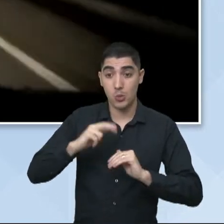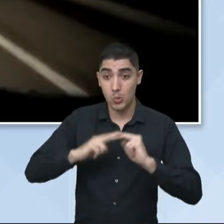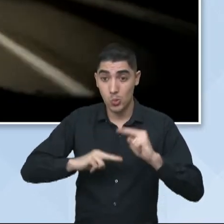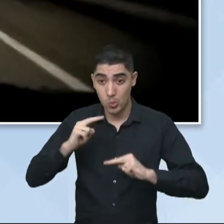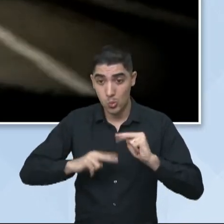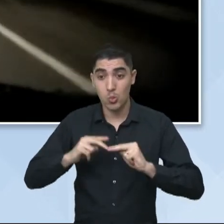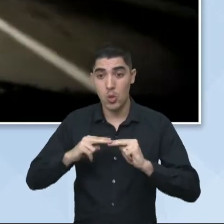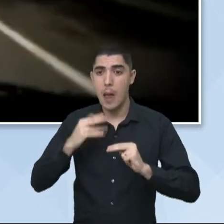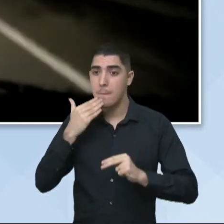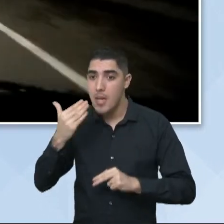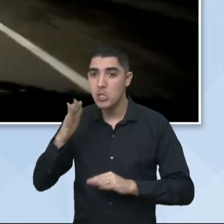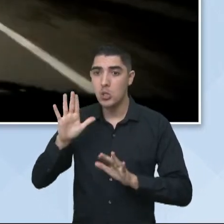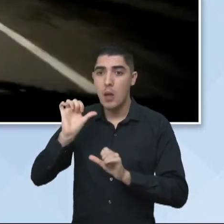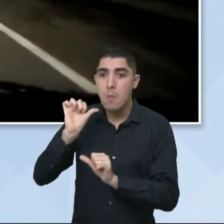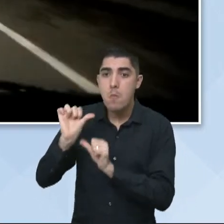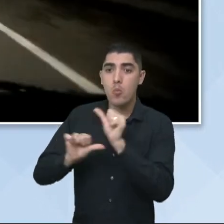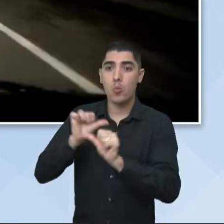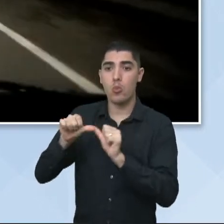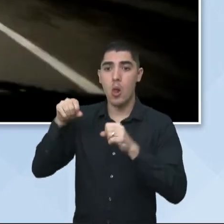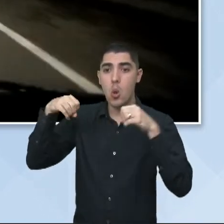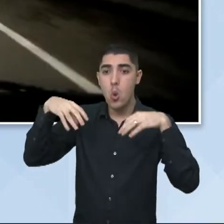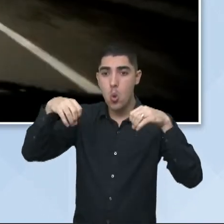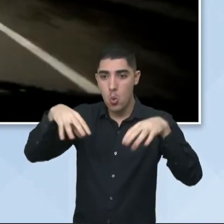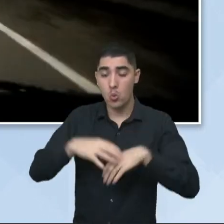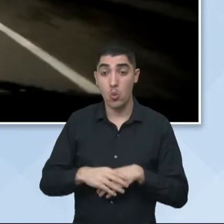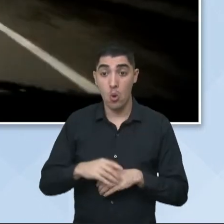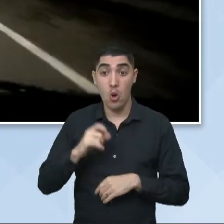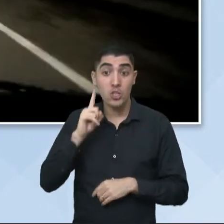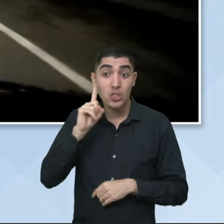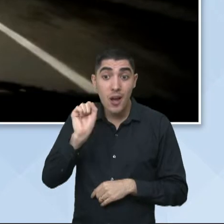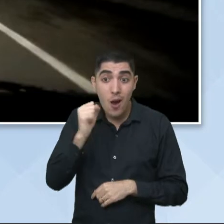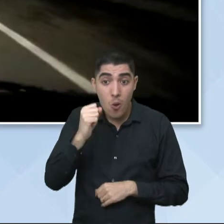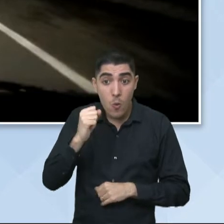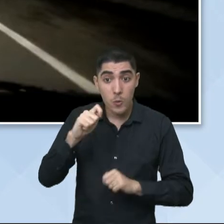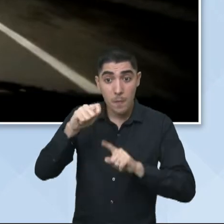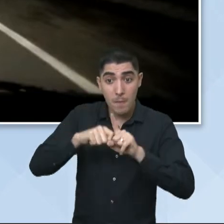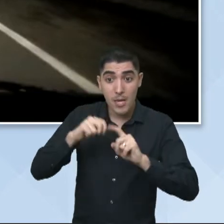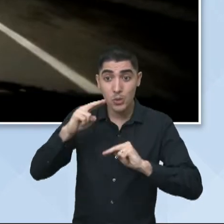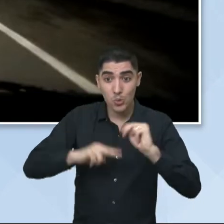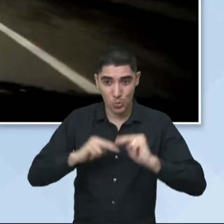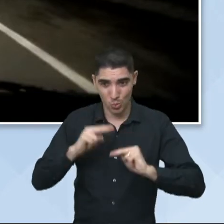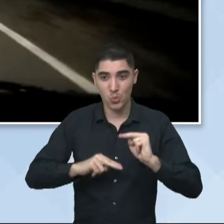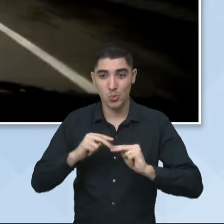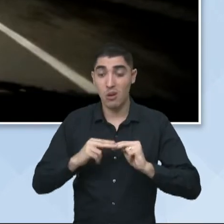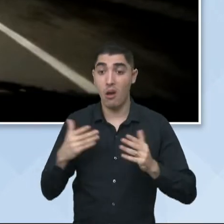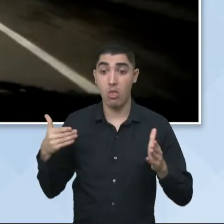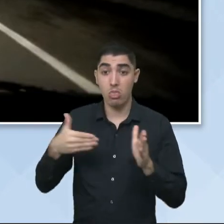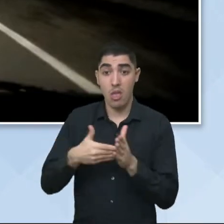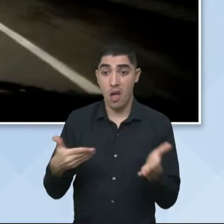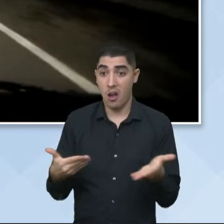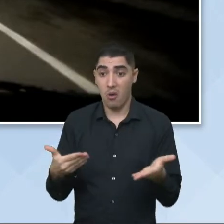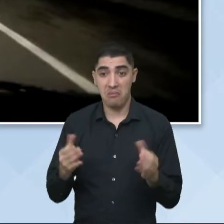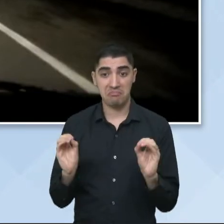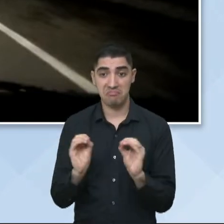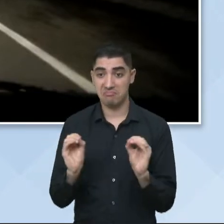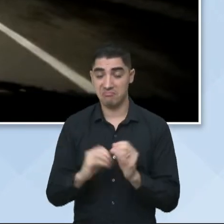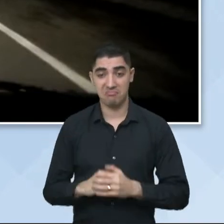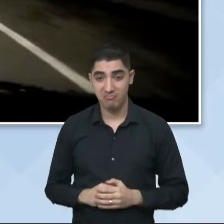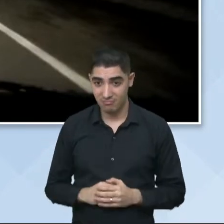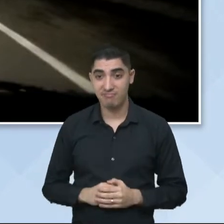pedido para ver essa iluminação. 8 de junho. Até agora nada também. Olha só,